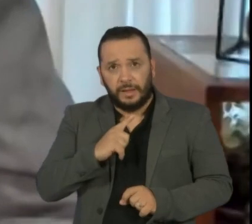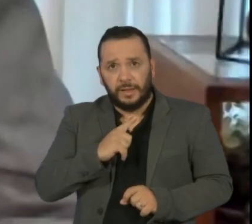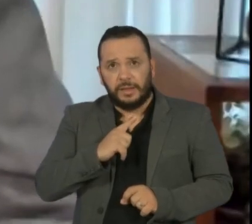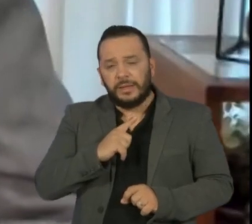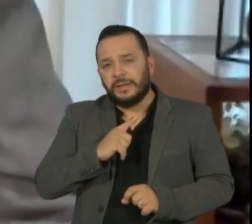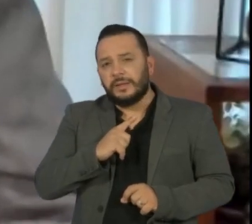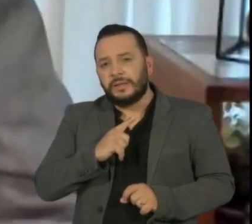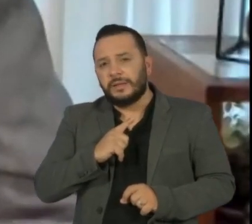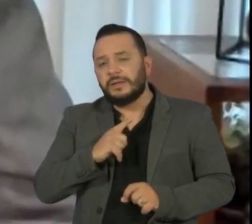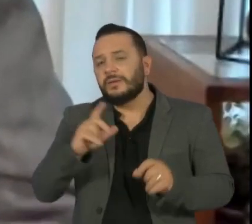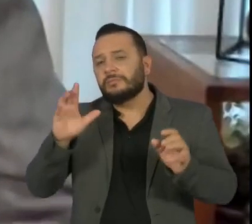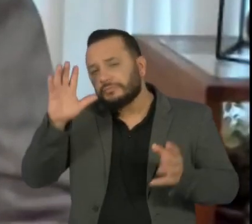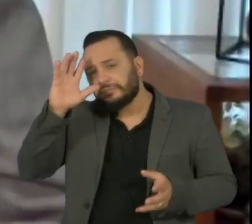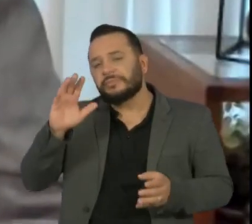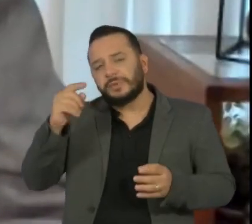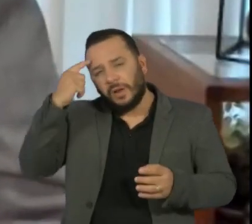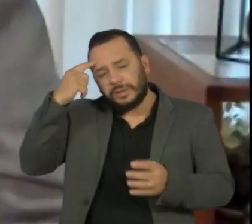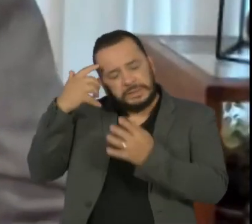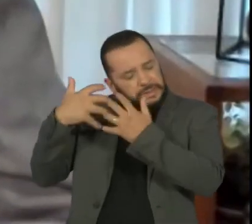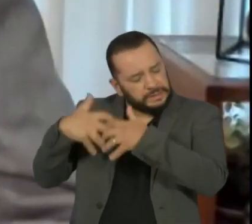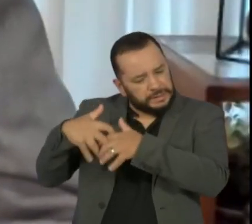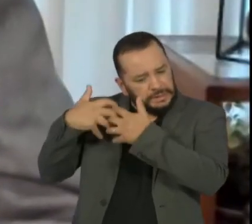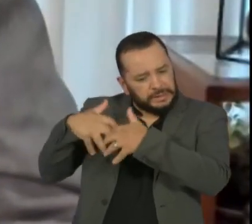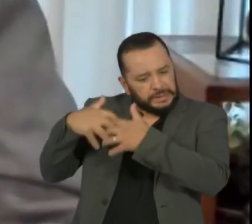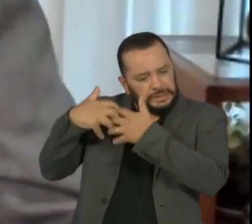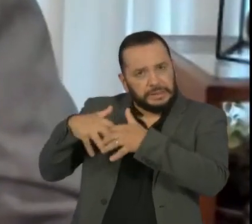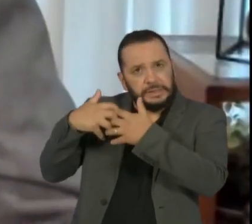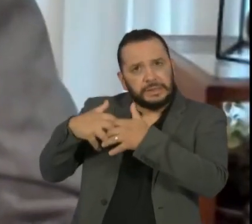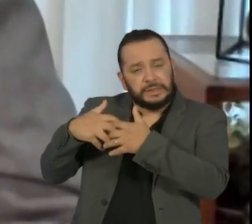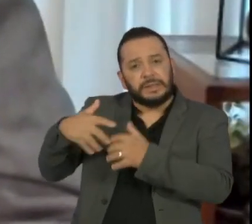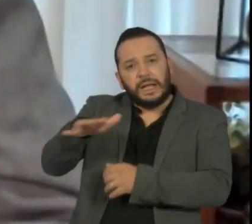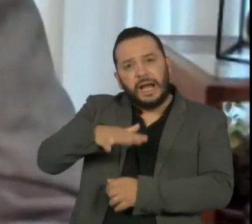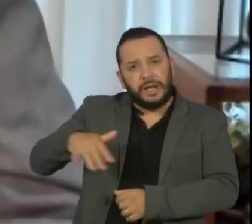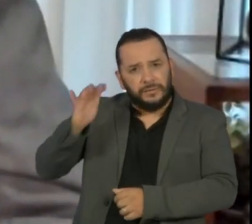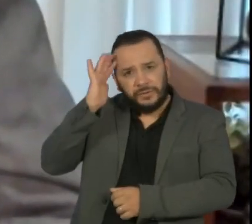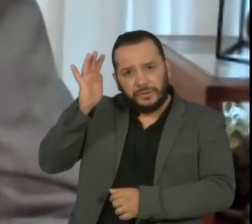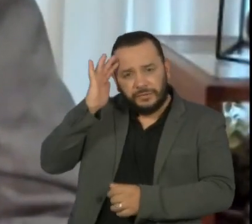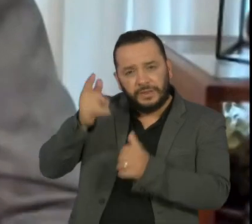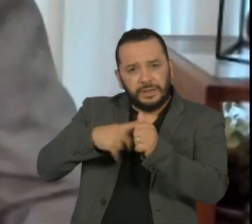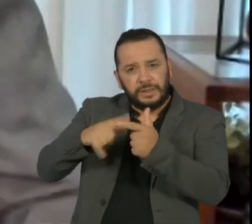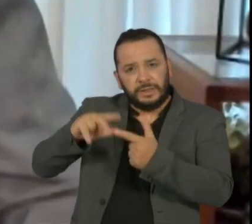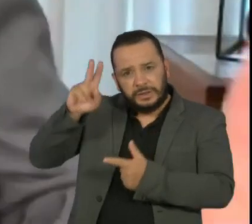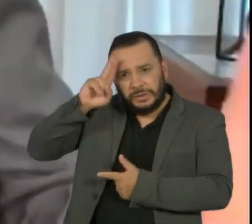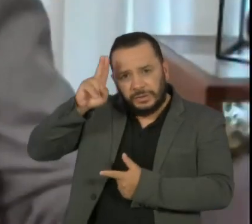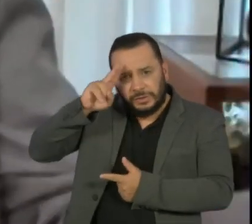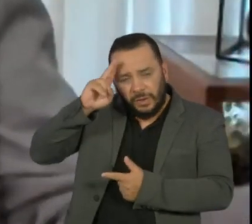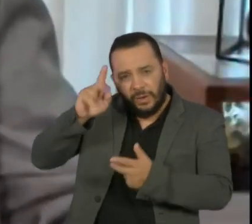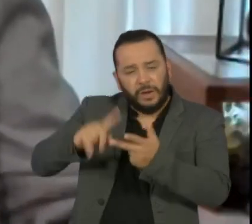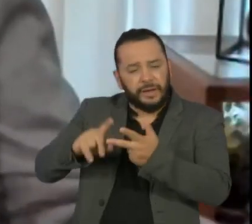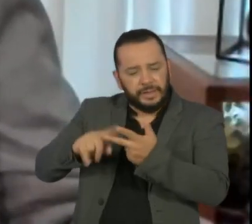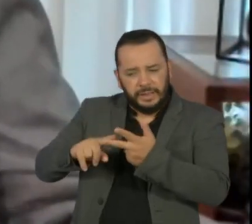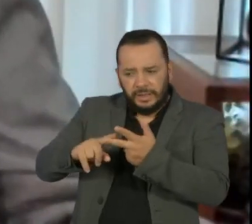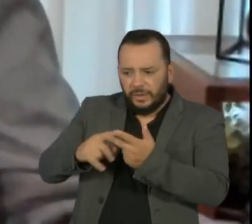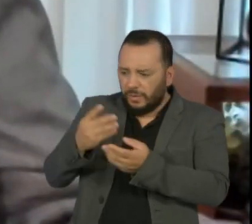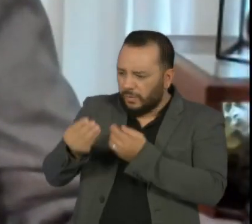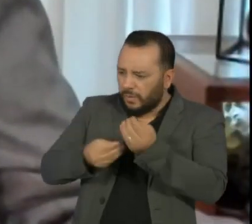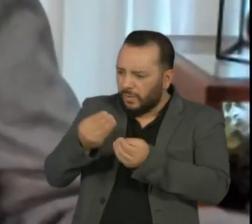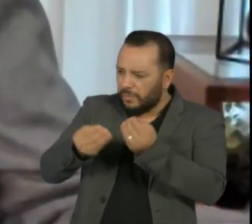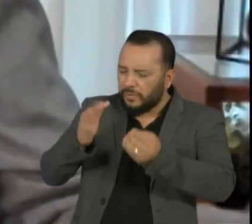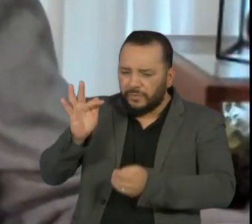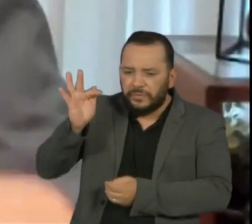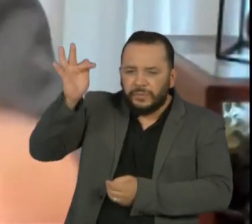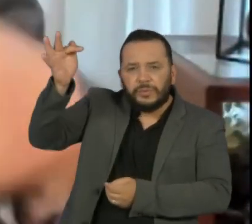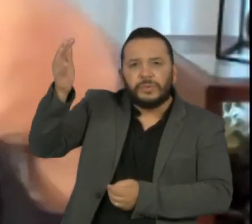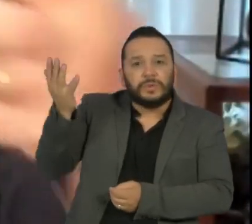que sempre fica na nossa cabeça, para quem é da área de filosofia, de história, né? Existimos, a que será que se destina,